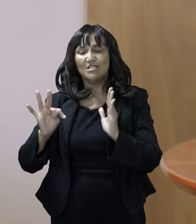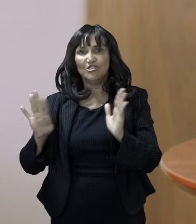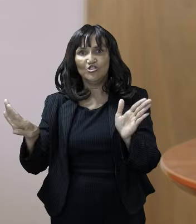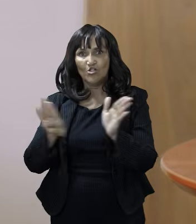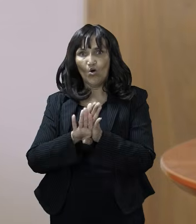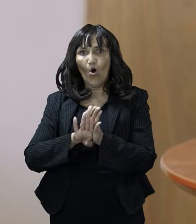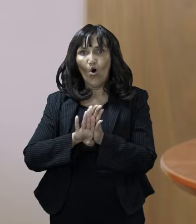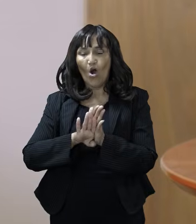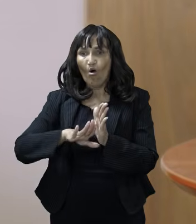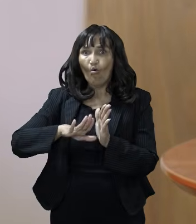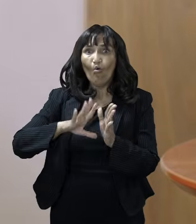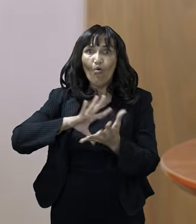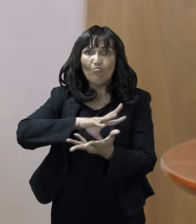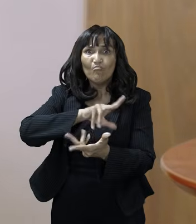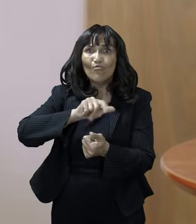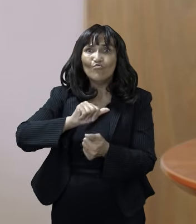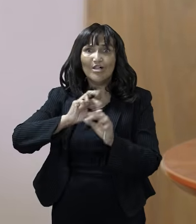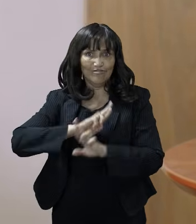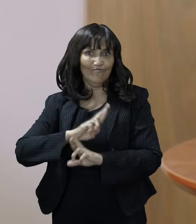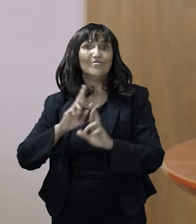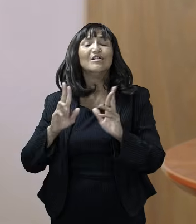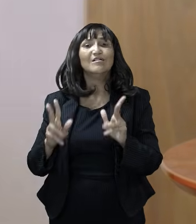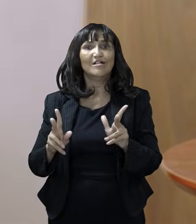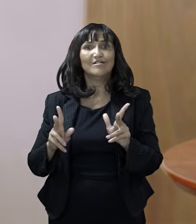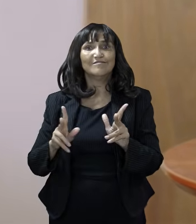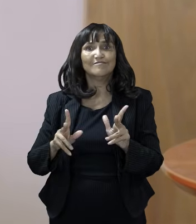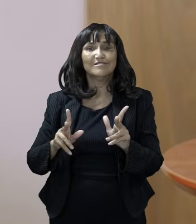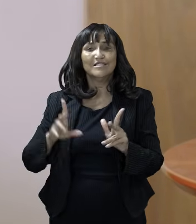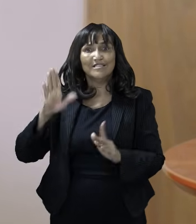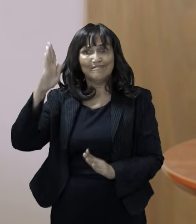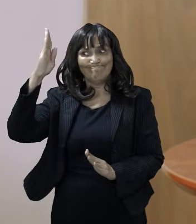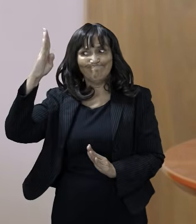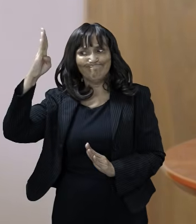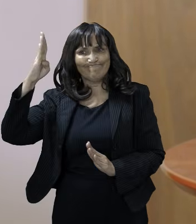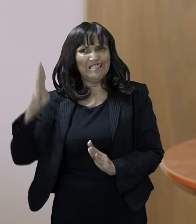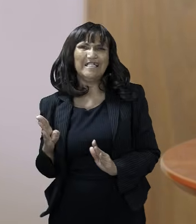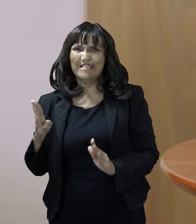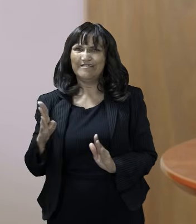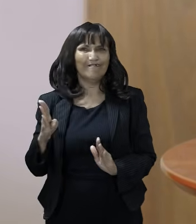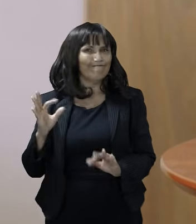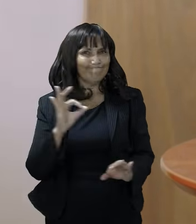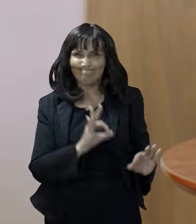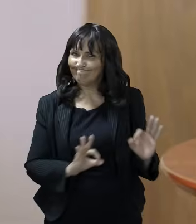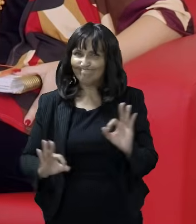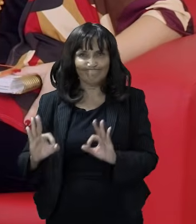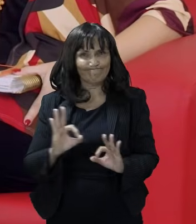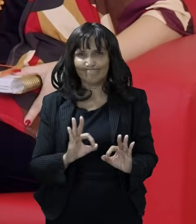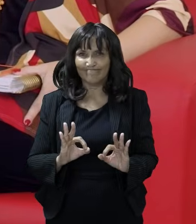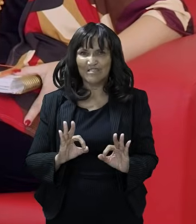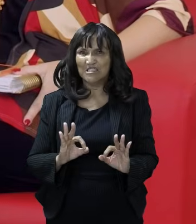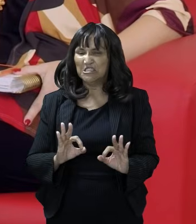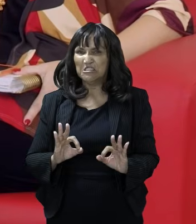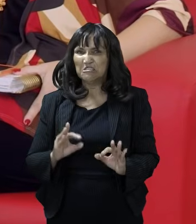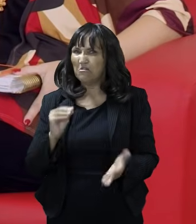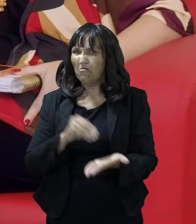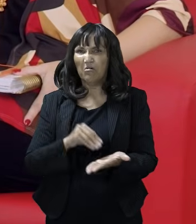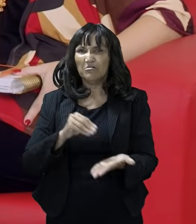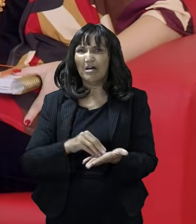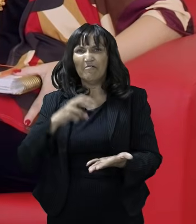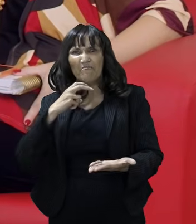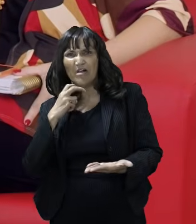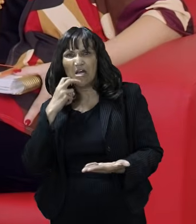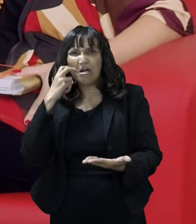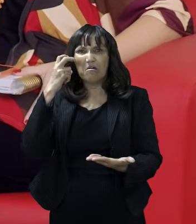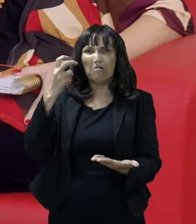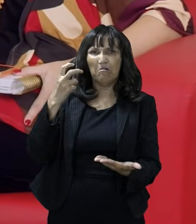trabalho era outro, né? A direita não era tão organizada assim, não era tão desavergonhada que hoje é desavergonhada, não